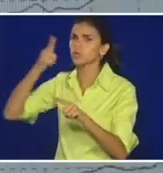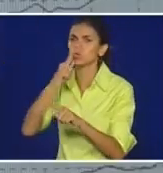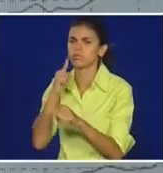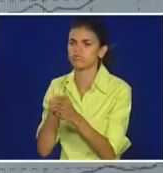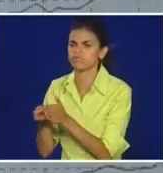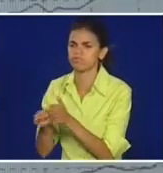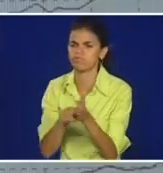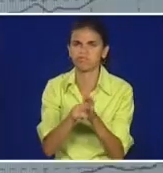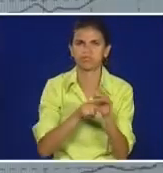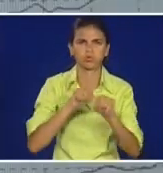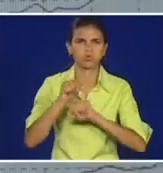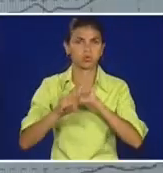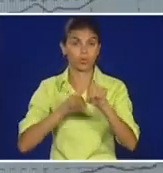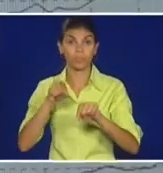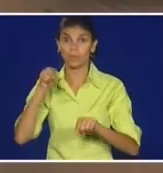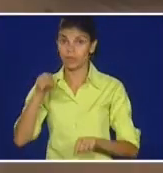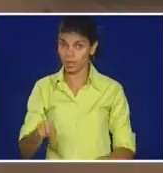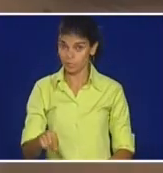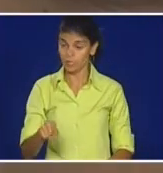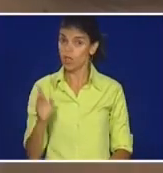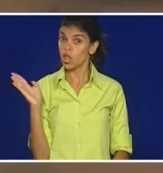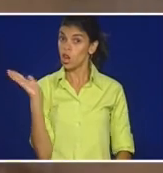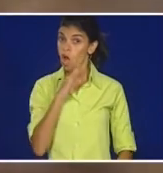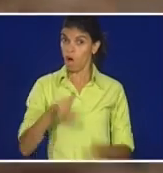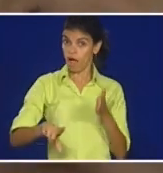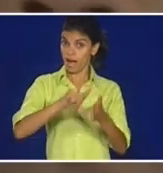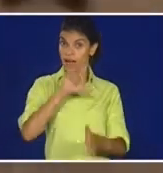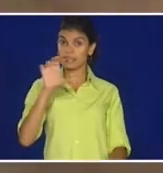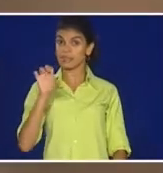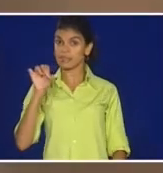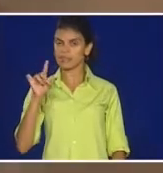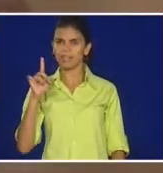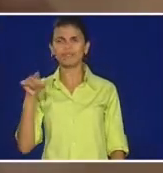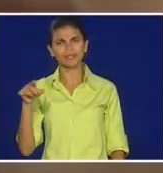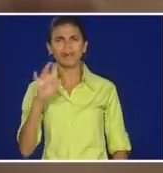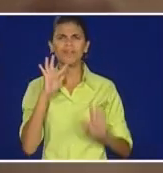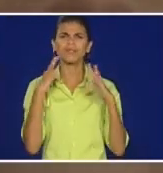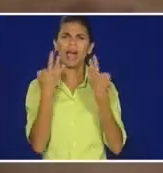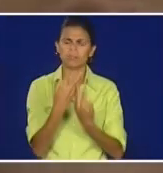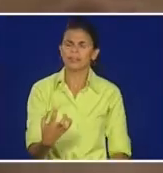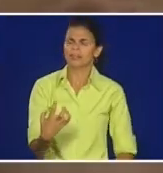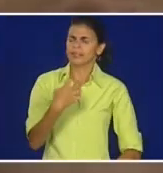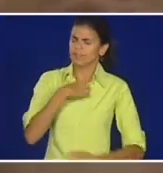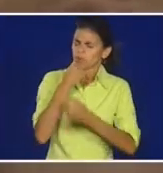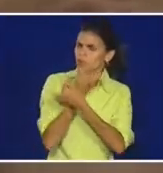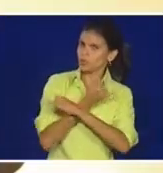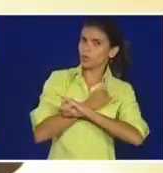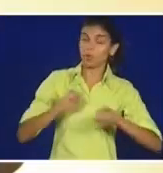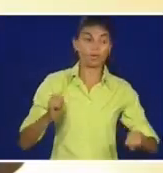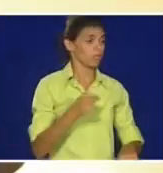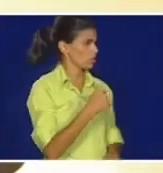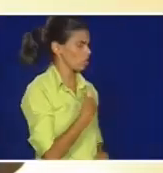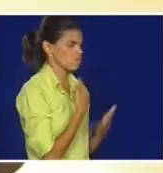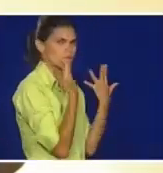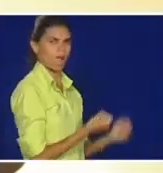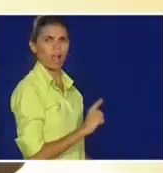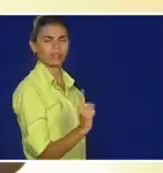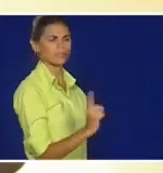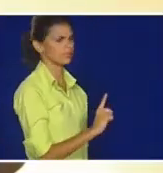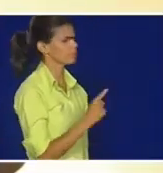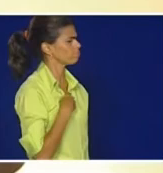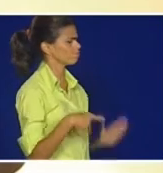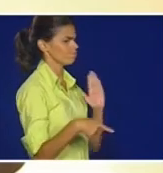obtidas e interpretadas. O diagnóstico da surdez é sempre muito doloroso para a família. Eu não